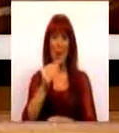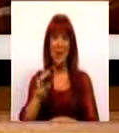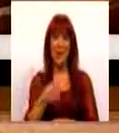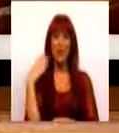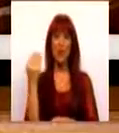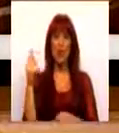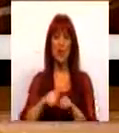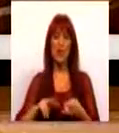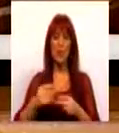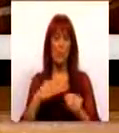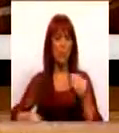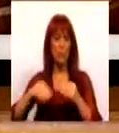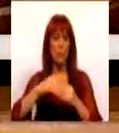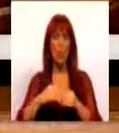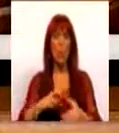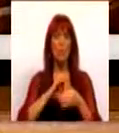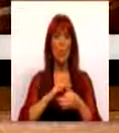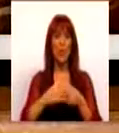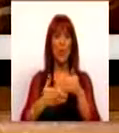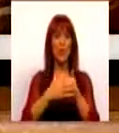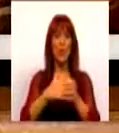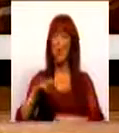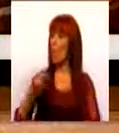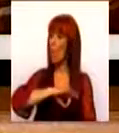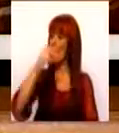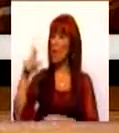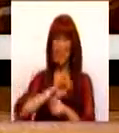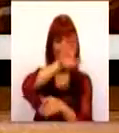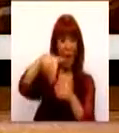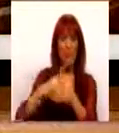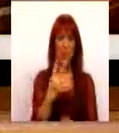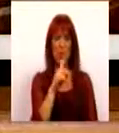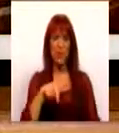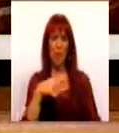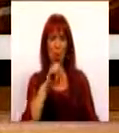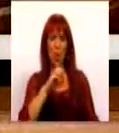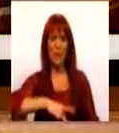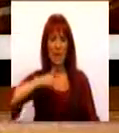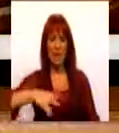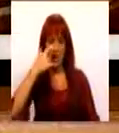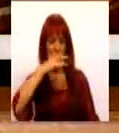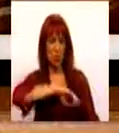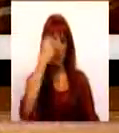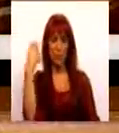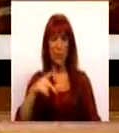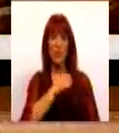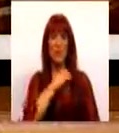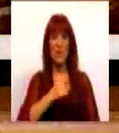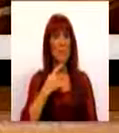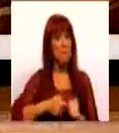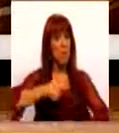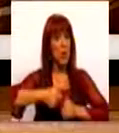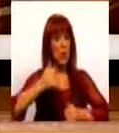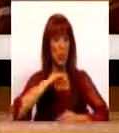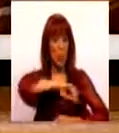a atualização do complemento solidário para idosos ou das pensões, o que abrangeu 2,8 milhões de pensionistas, permitiram melhorar